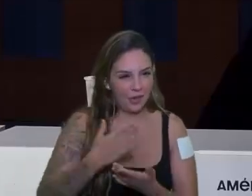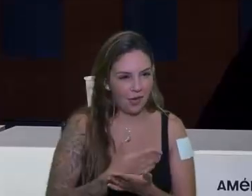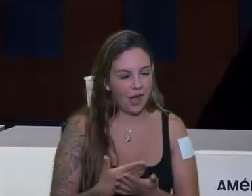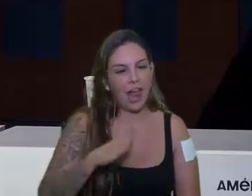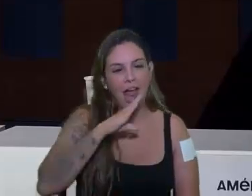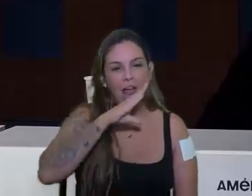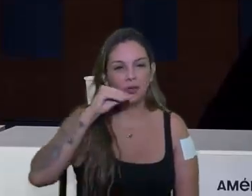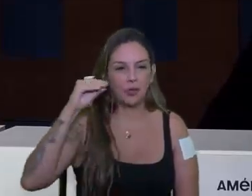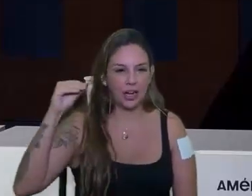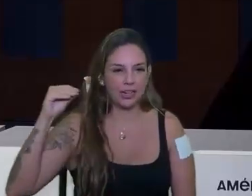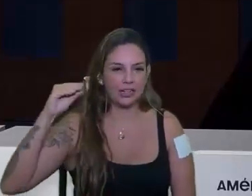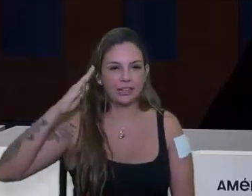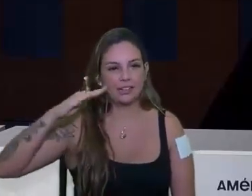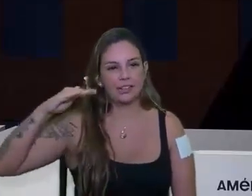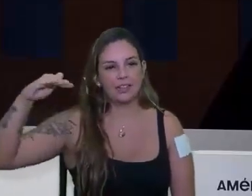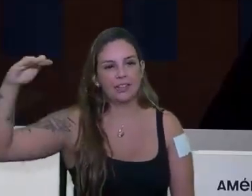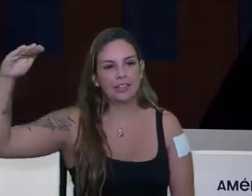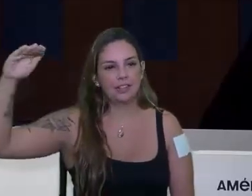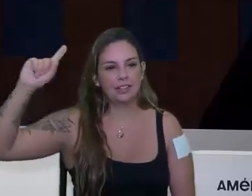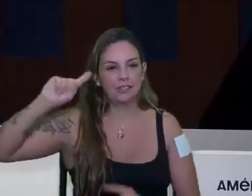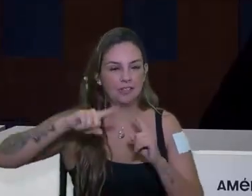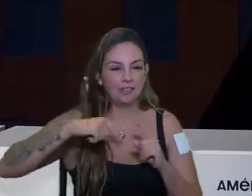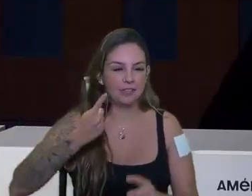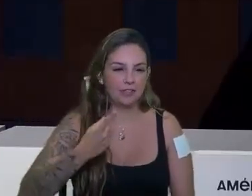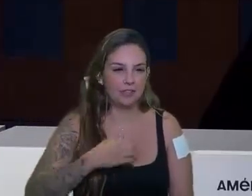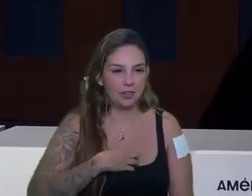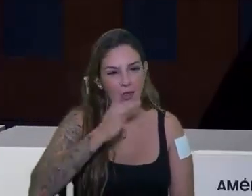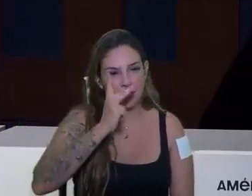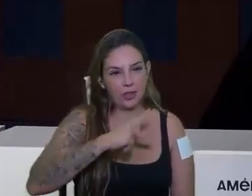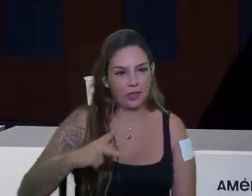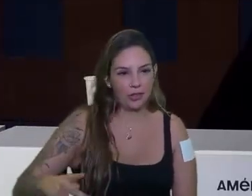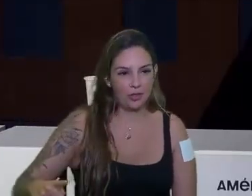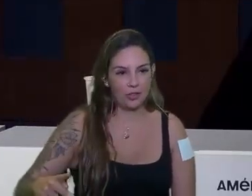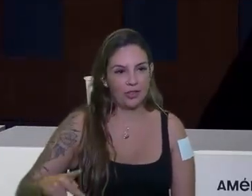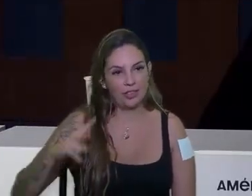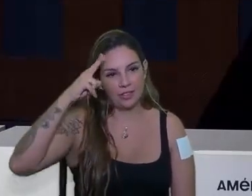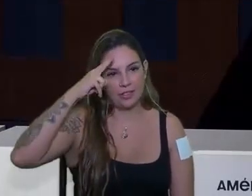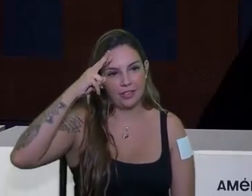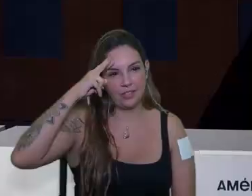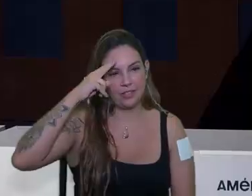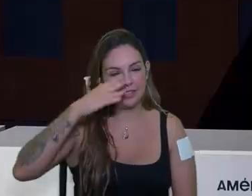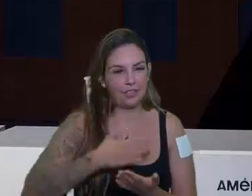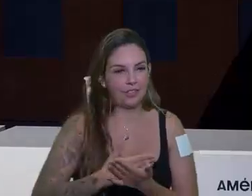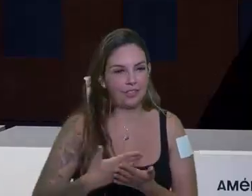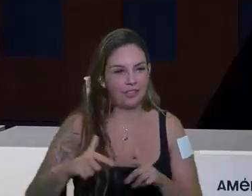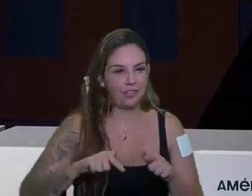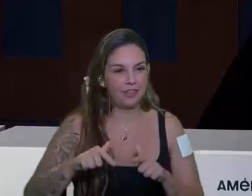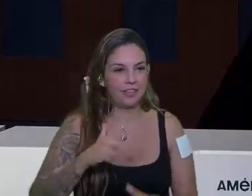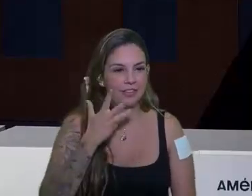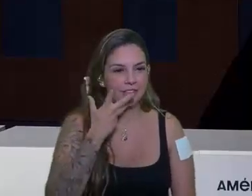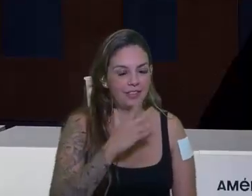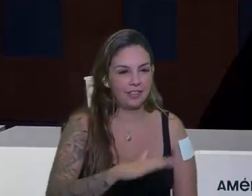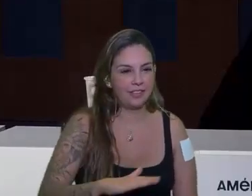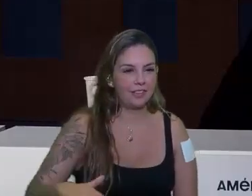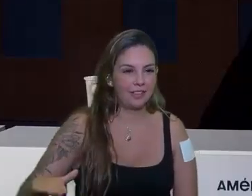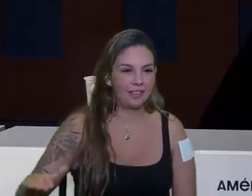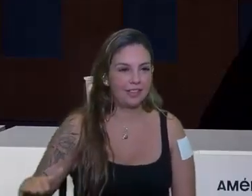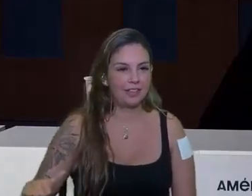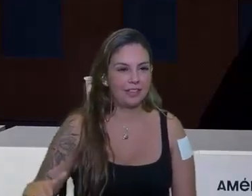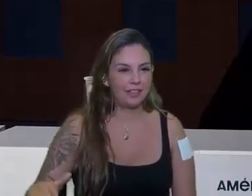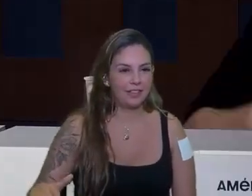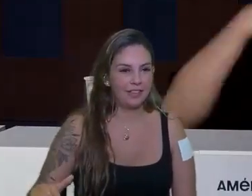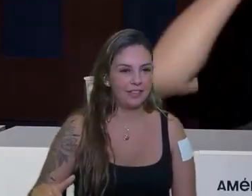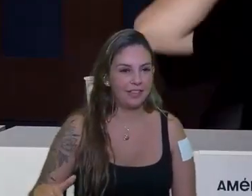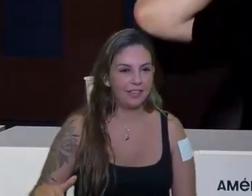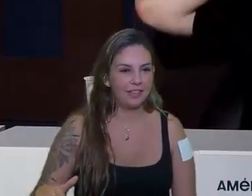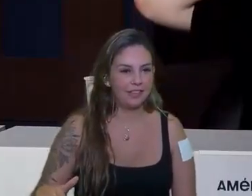na adolescência, eu vou crescendo. E depois me tornei professora de história e comecei a trabalhar com crianças. E trabalhar